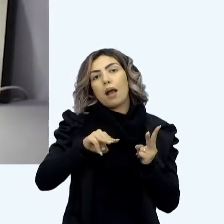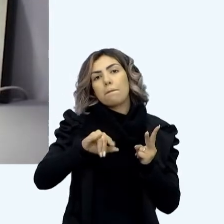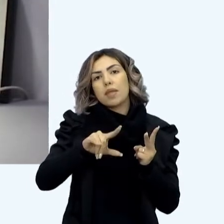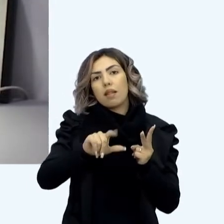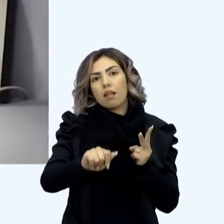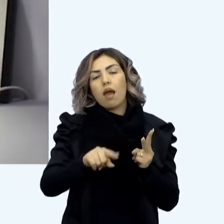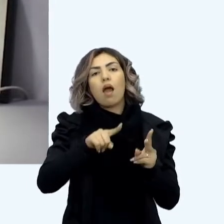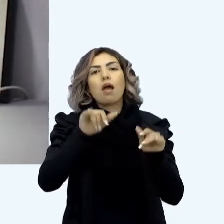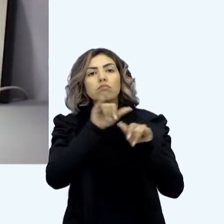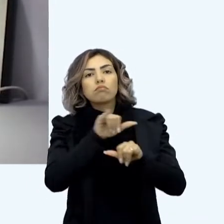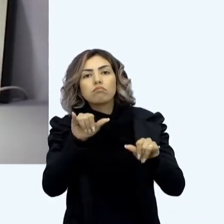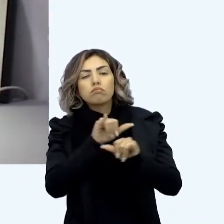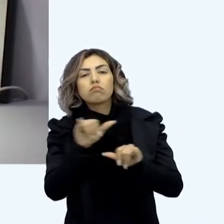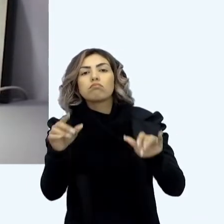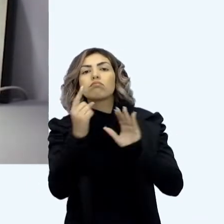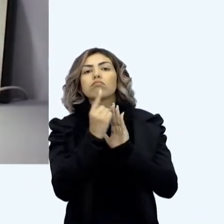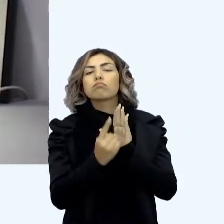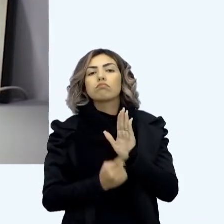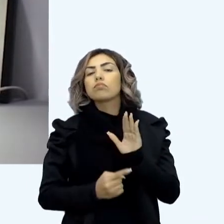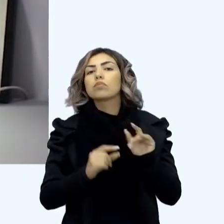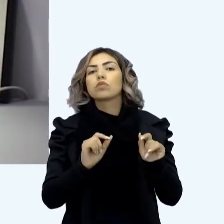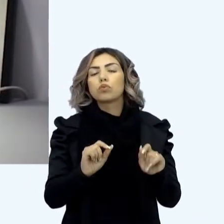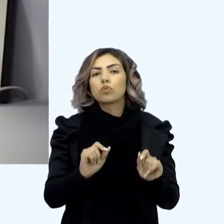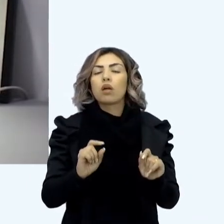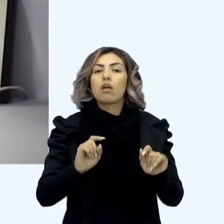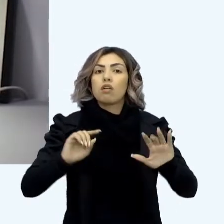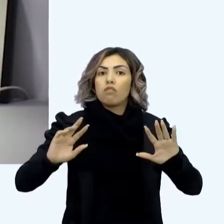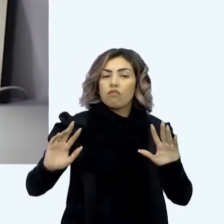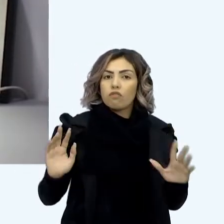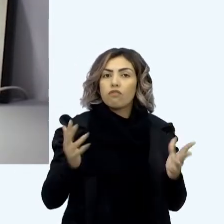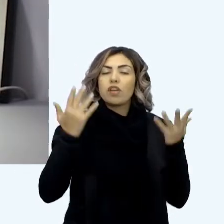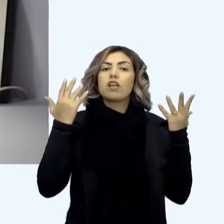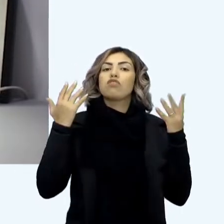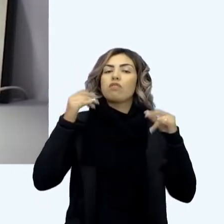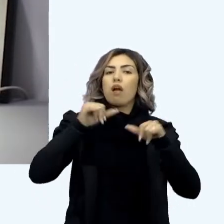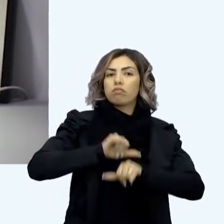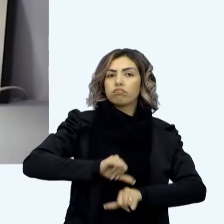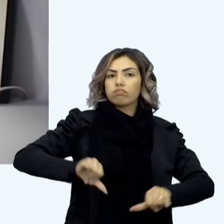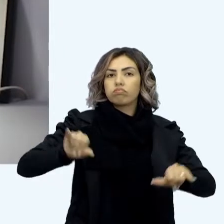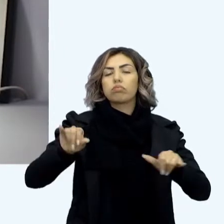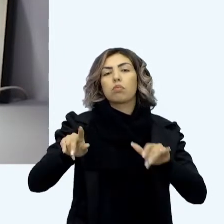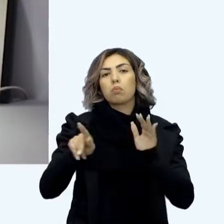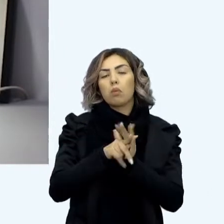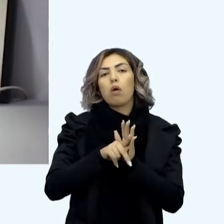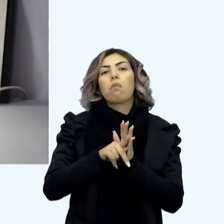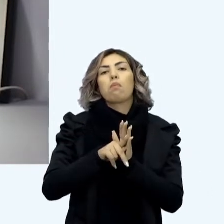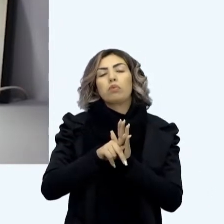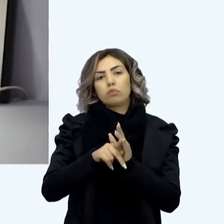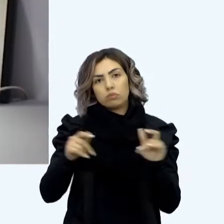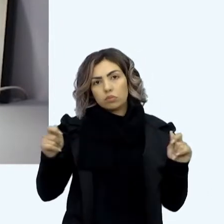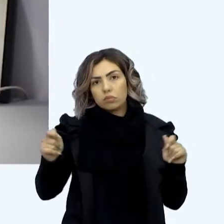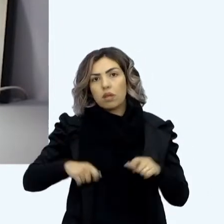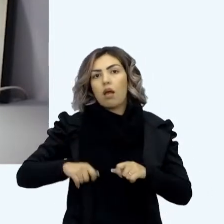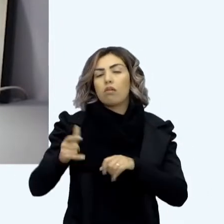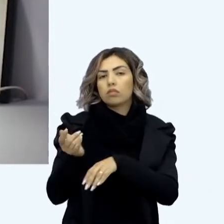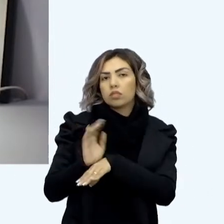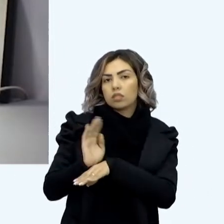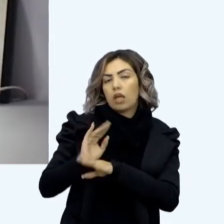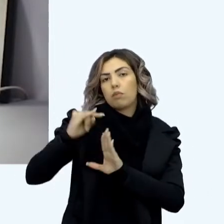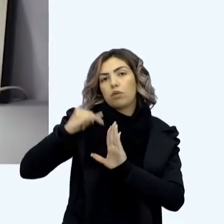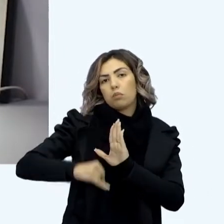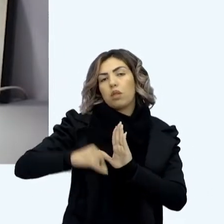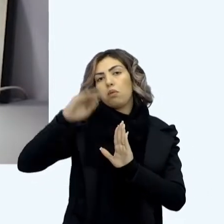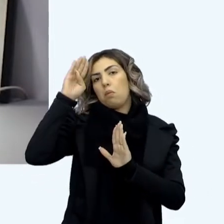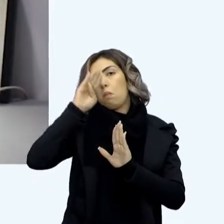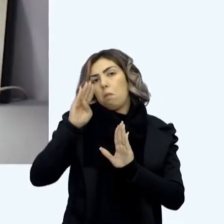Maia chamada Festival enquanto Festa e Dispositivo nos processos de visibilidade do cinema documentário